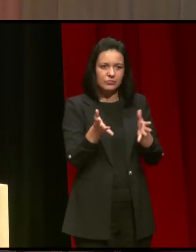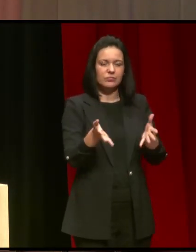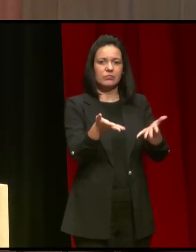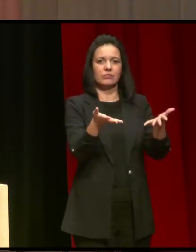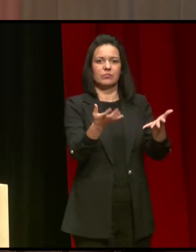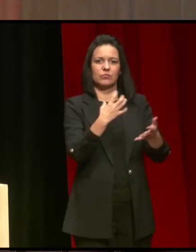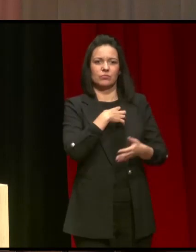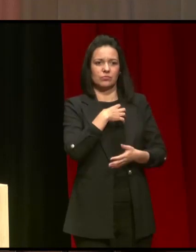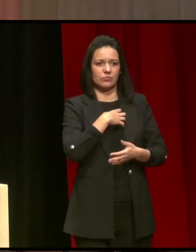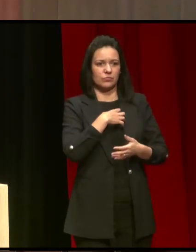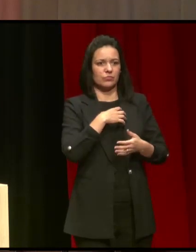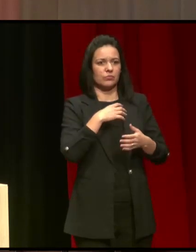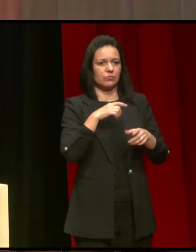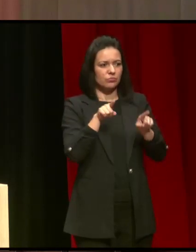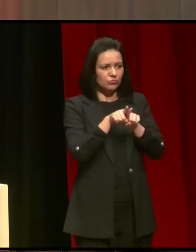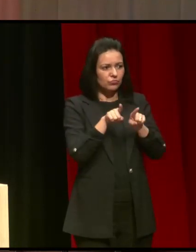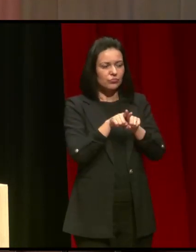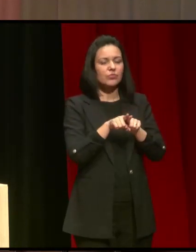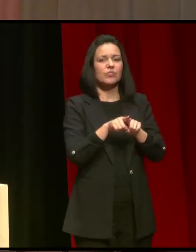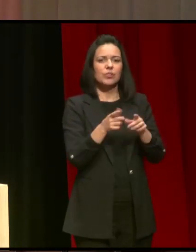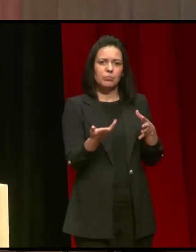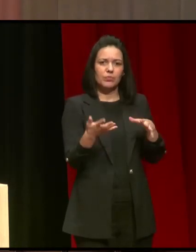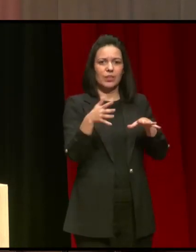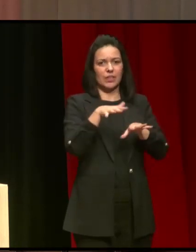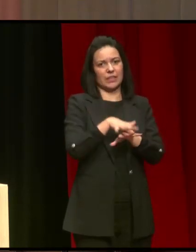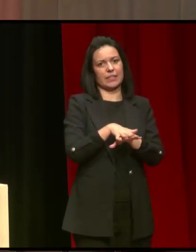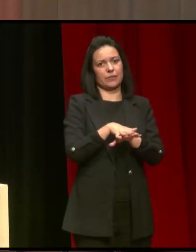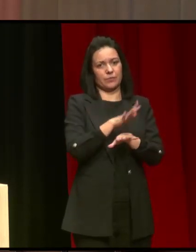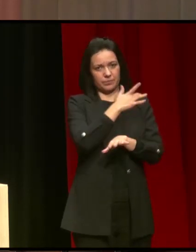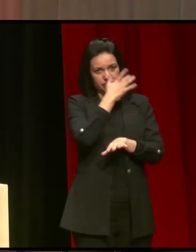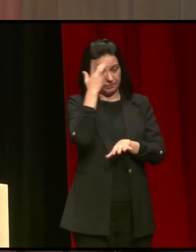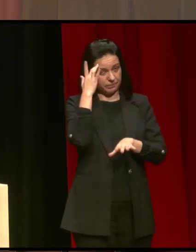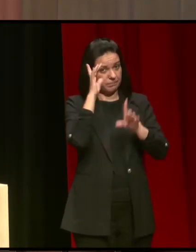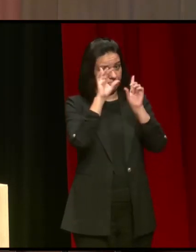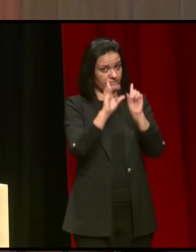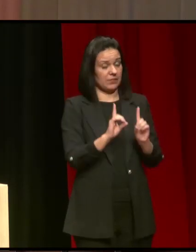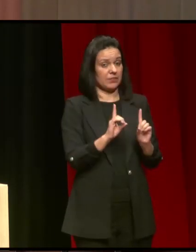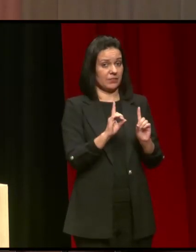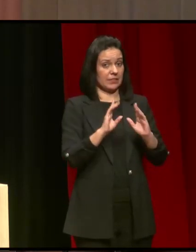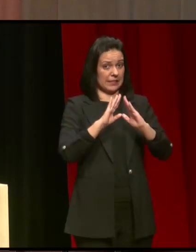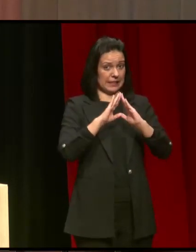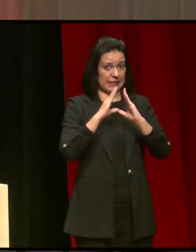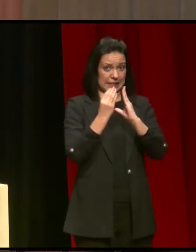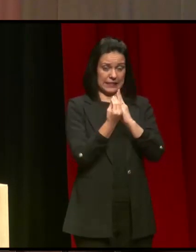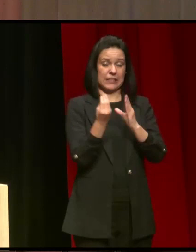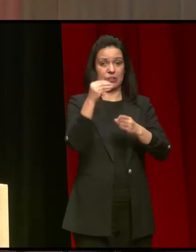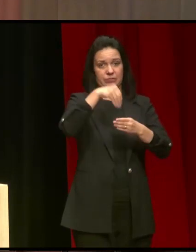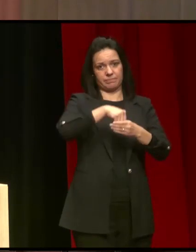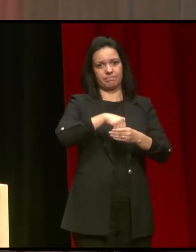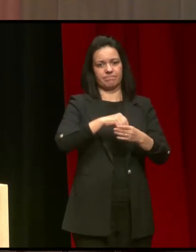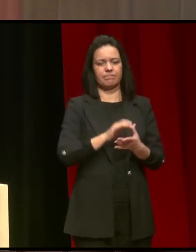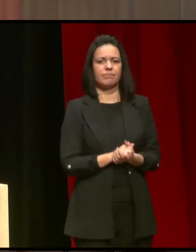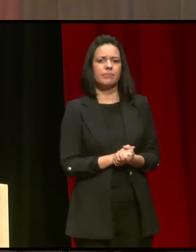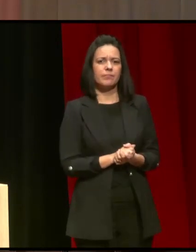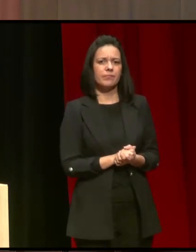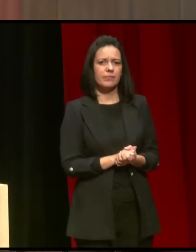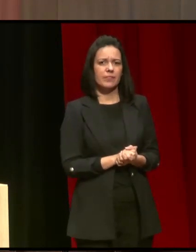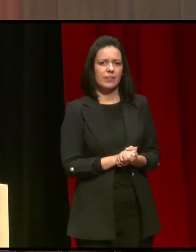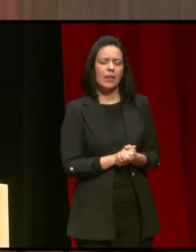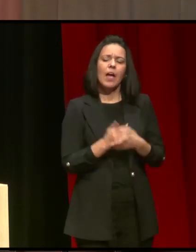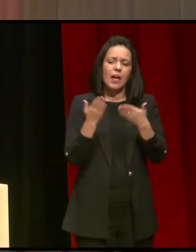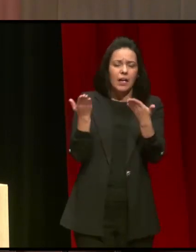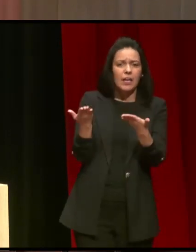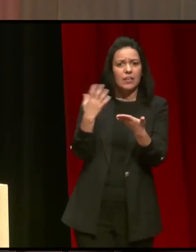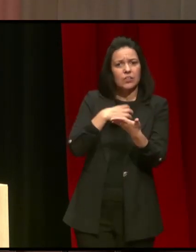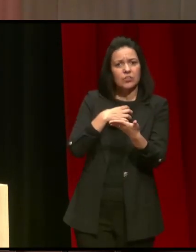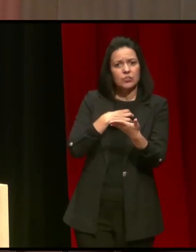cristã e aceitação e inclusão da pessoa com deficiência na igreja. Então é desse movimento que nasce o sonho aí de